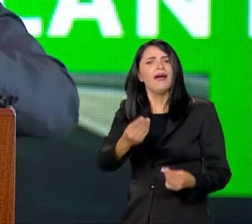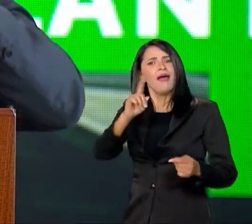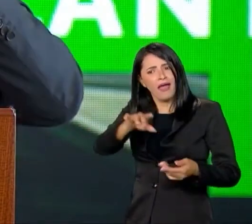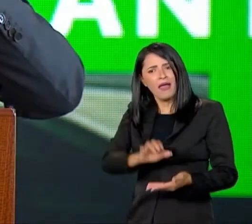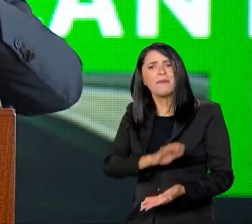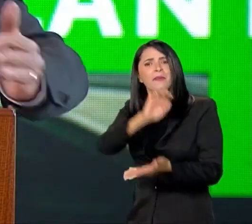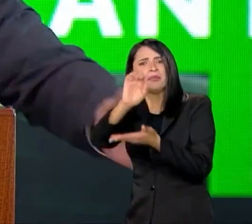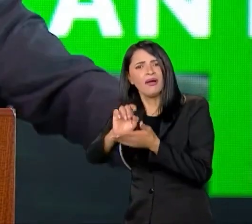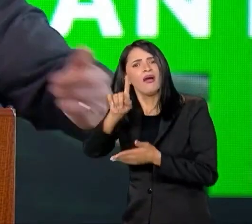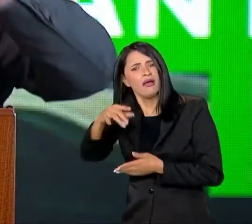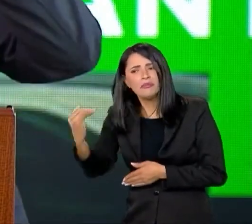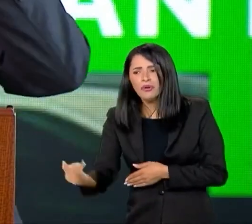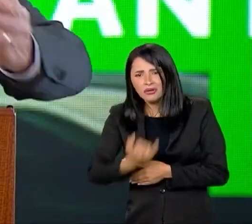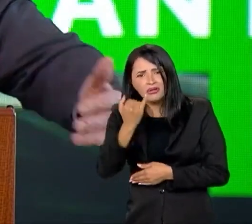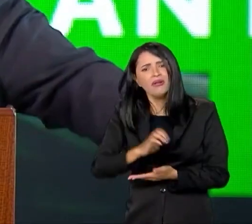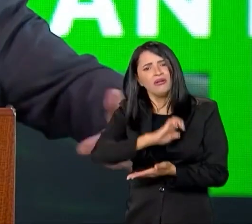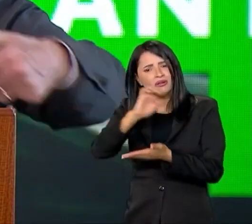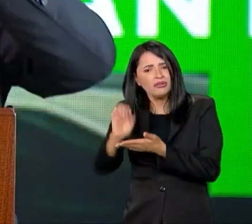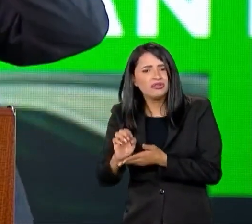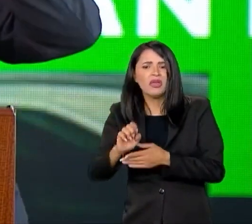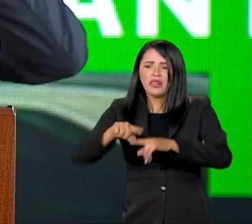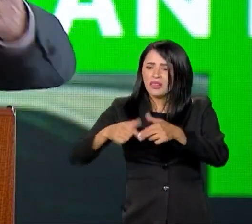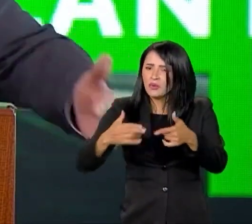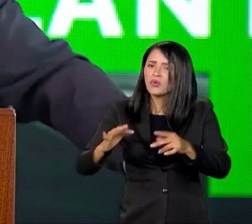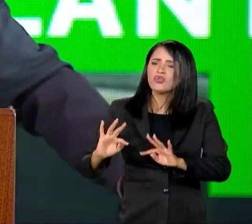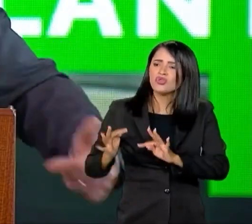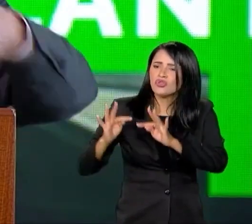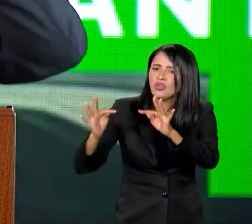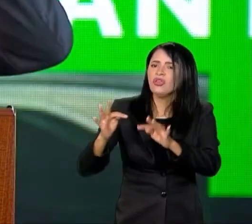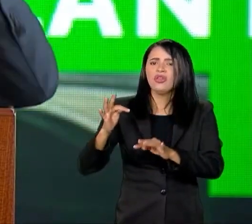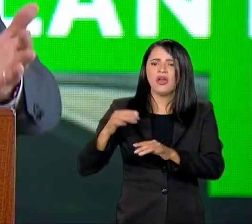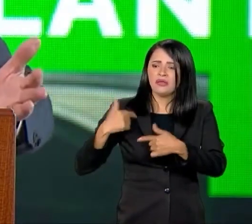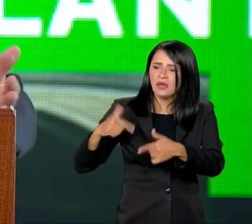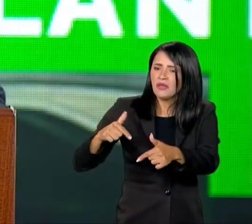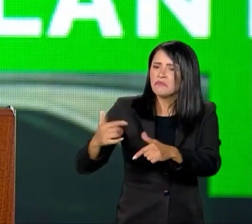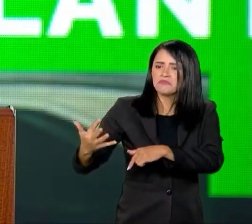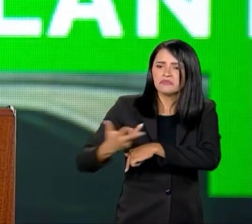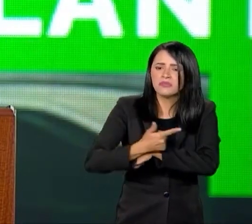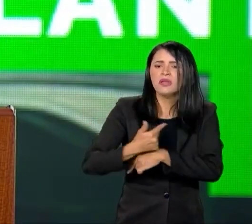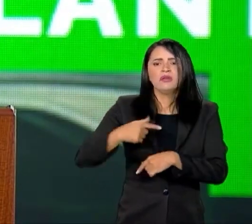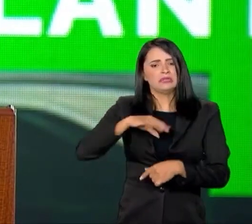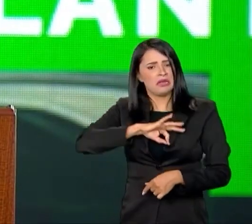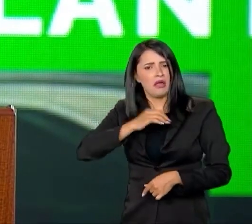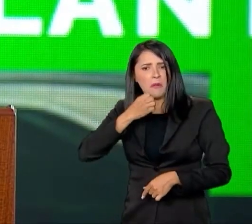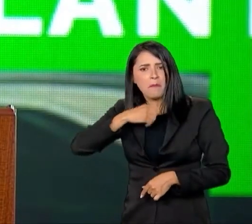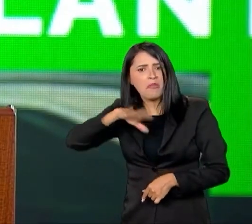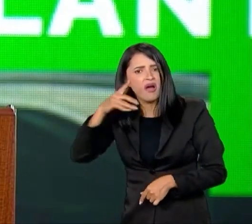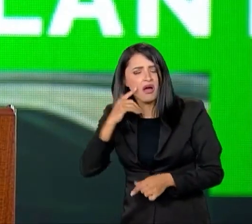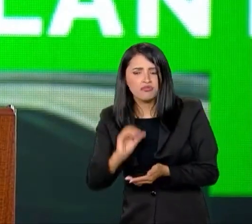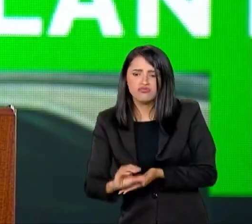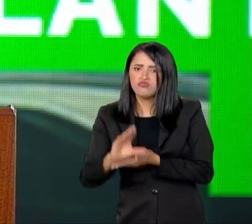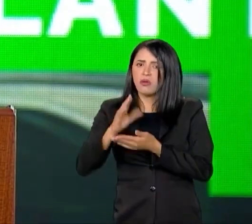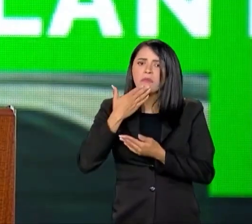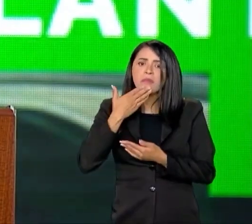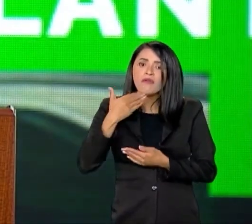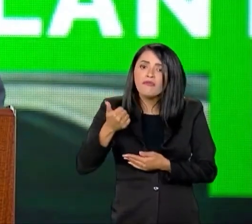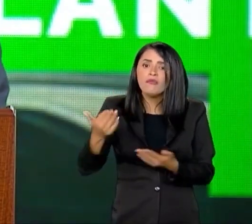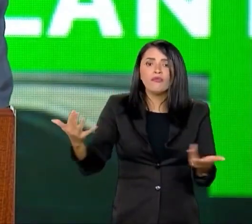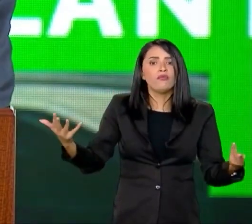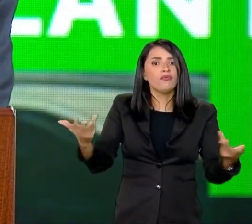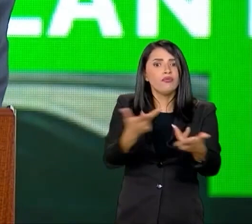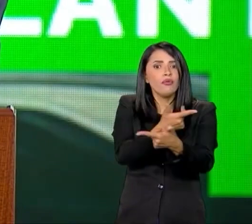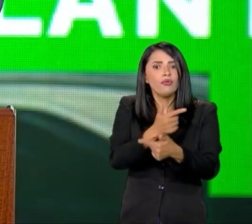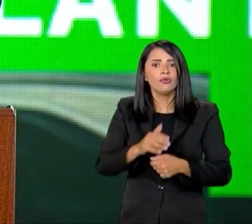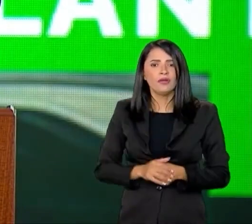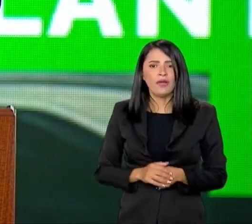exportar produto industrializado com mais tecnologia mão de obra mais qualificada mais salário tudo maravilhoso mas o